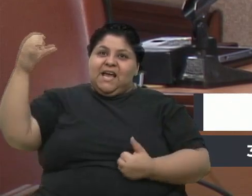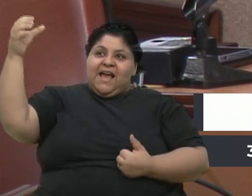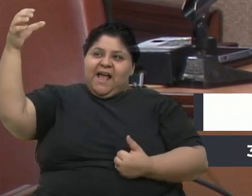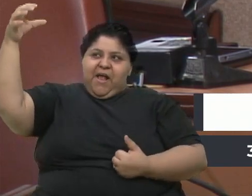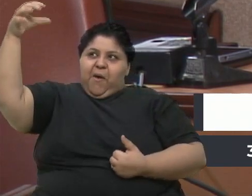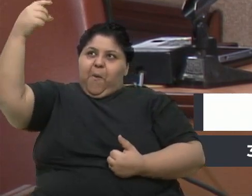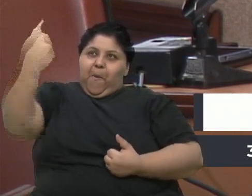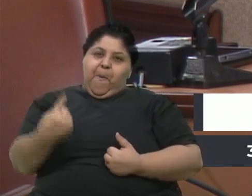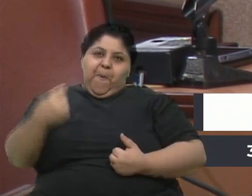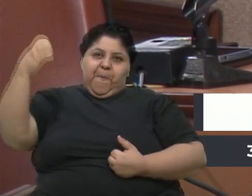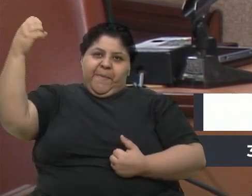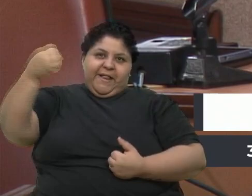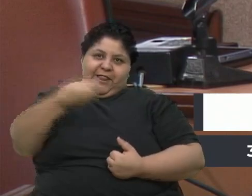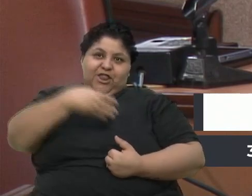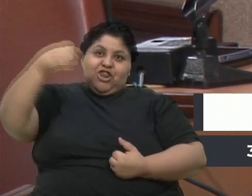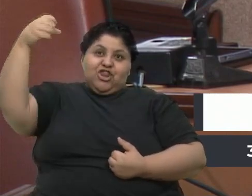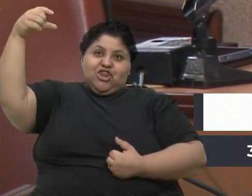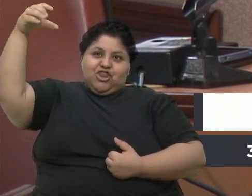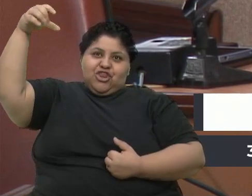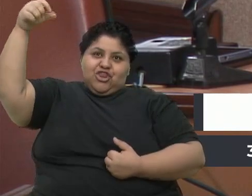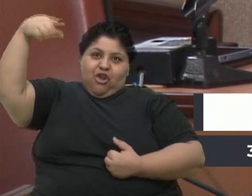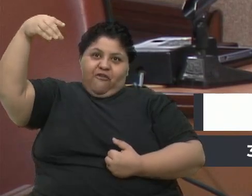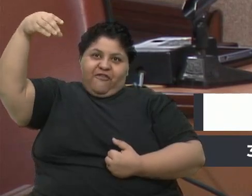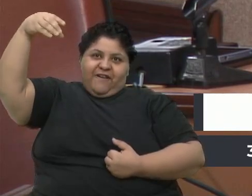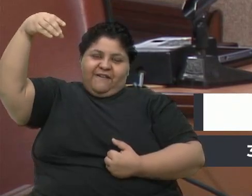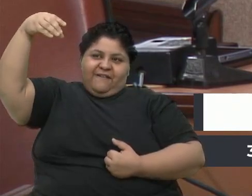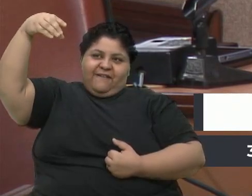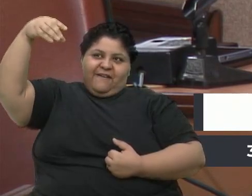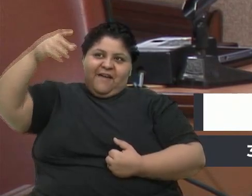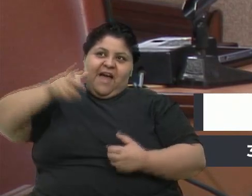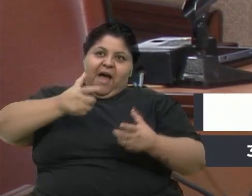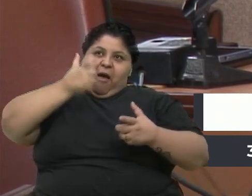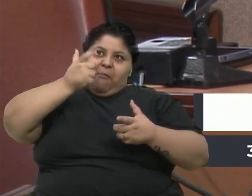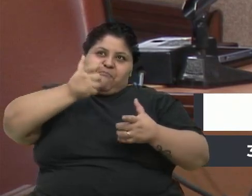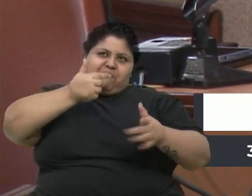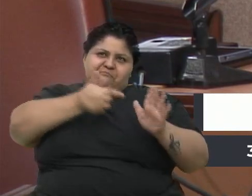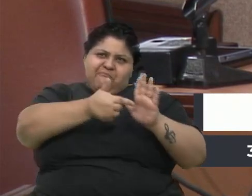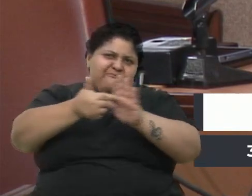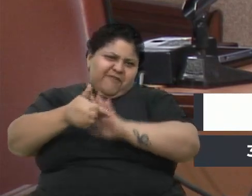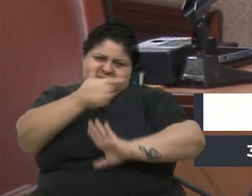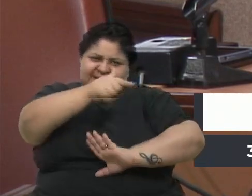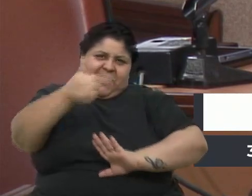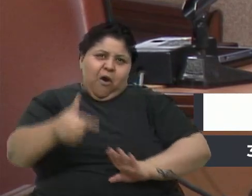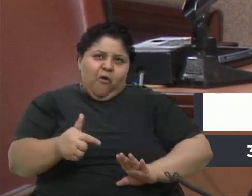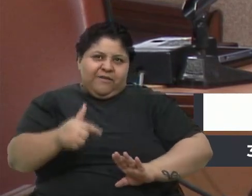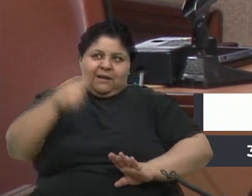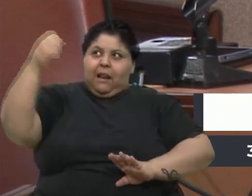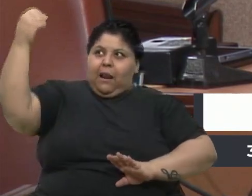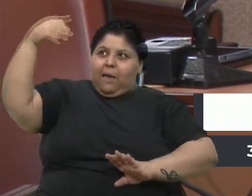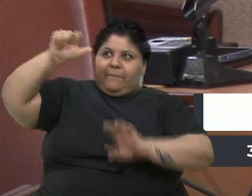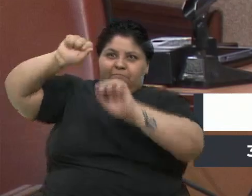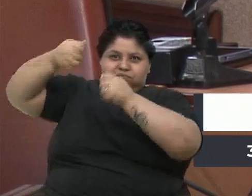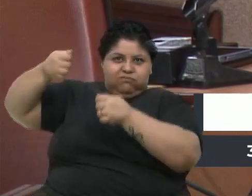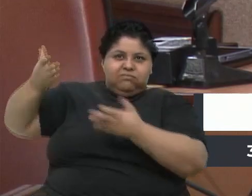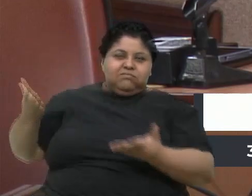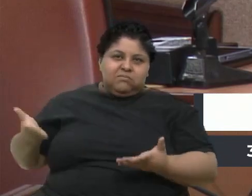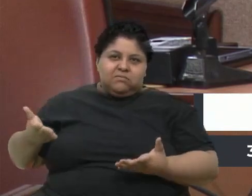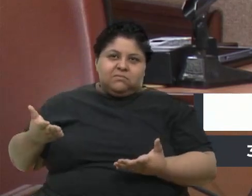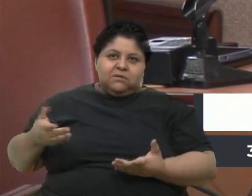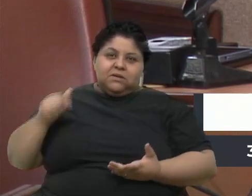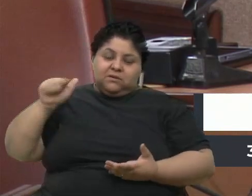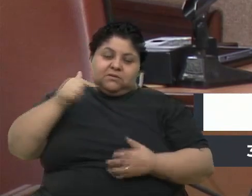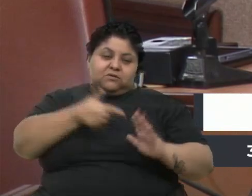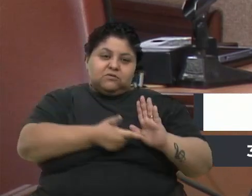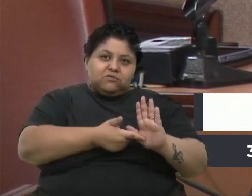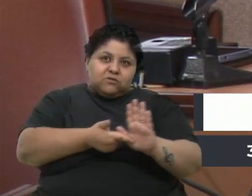está falhada, está queimada de tão mais iluminação que tenha, né? Mais luminosidade. Isso reflete também na